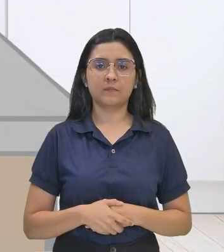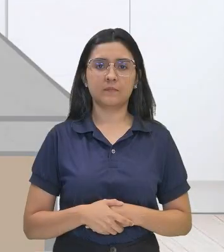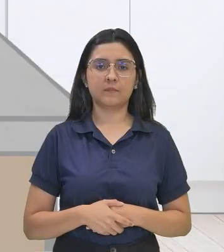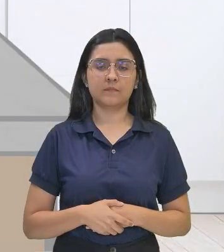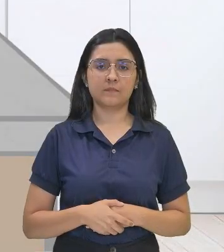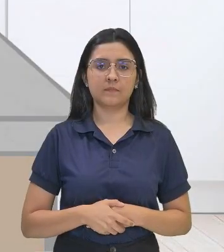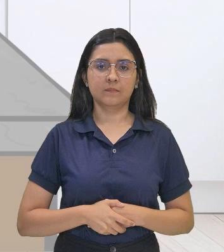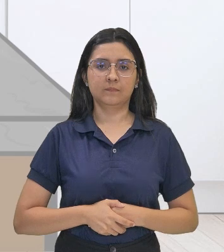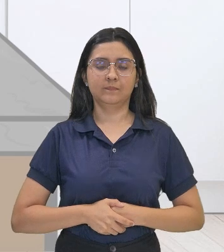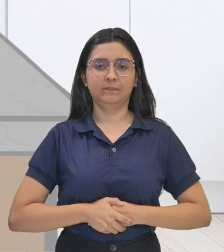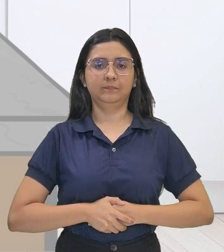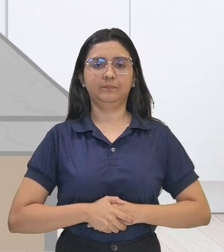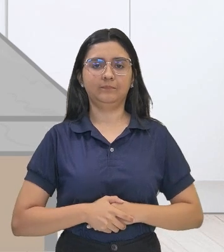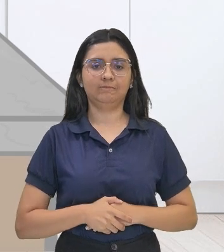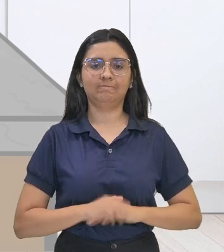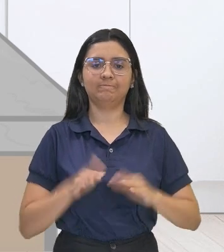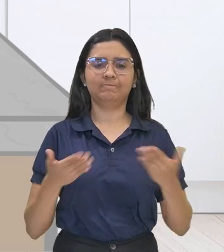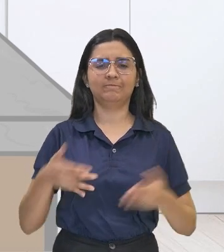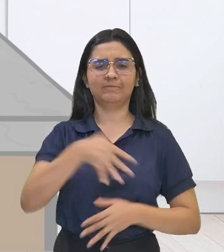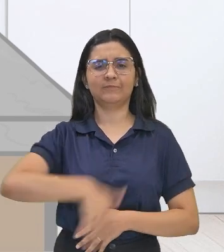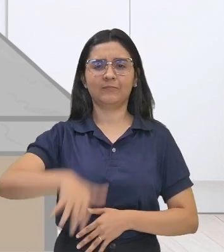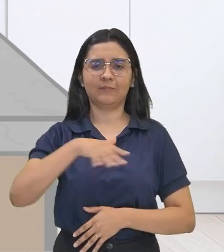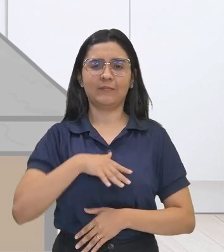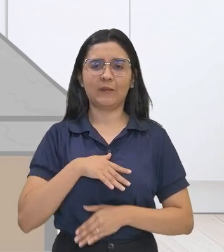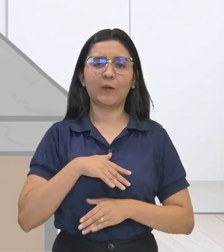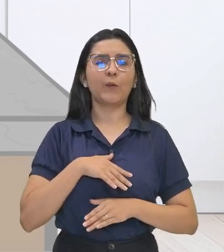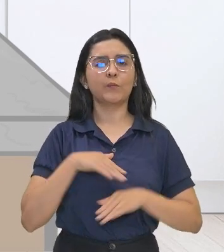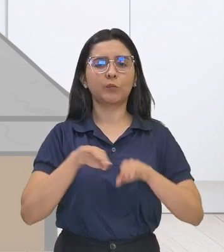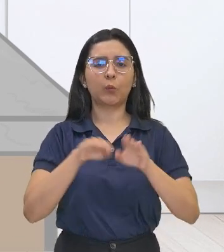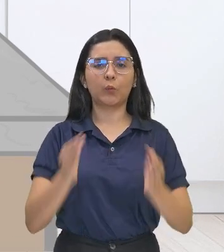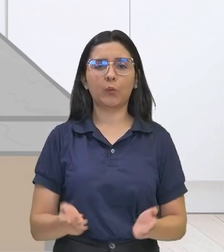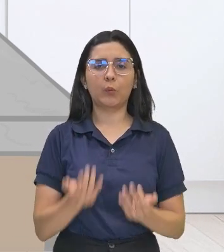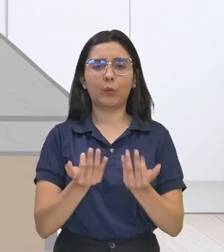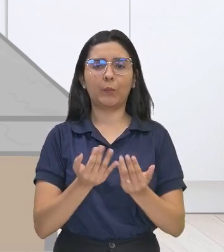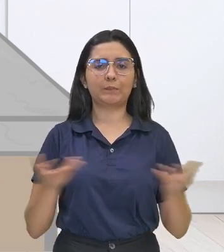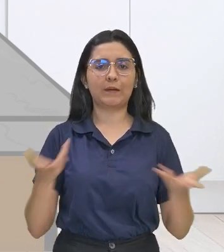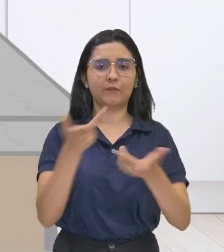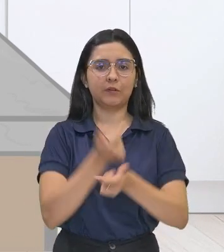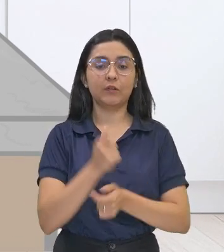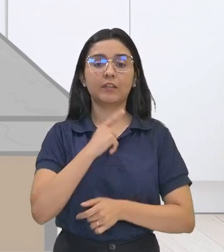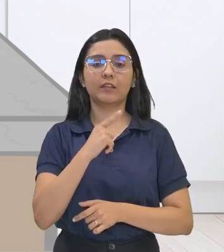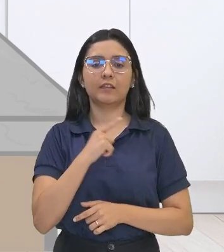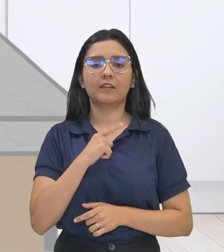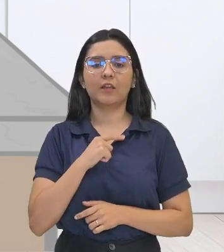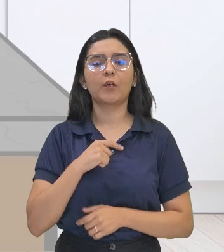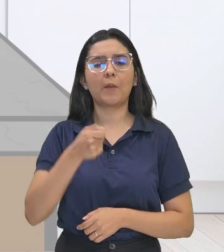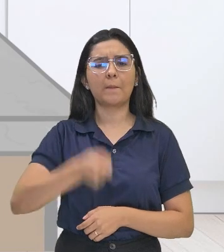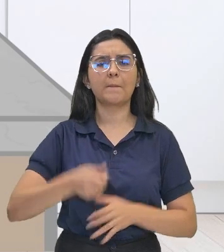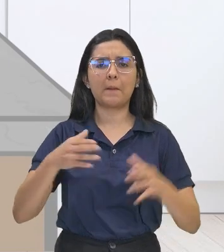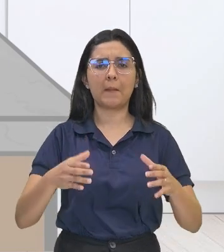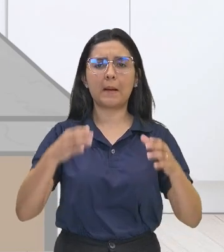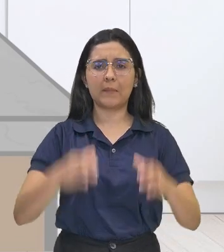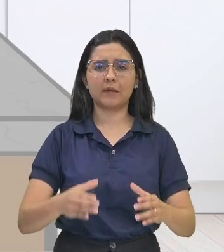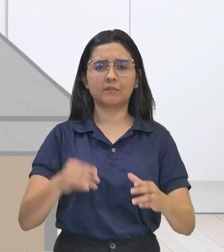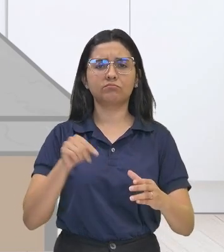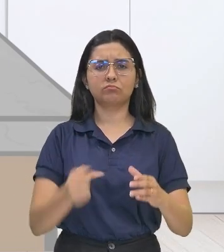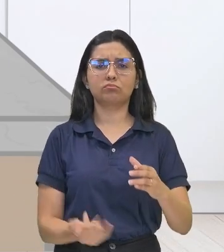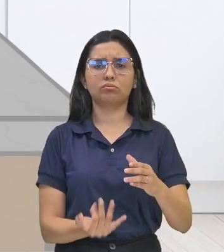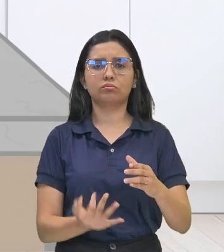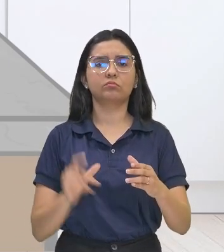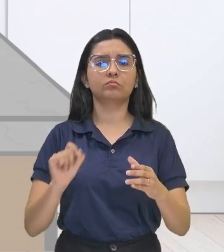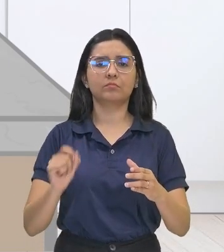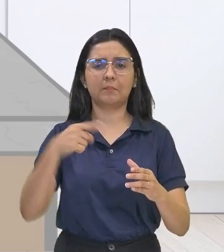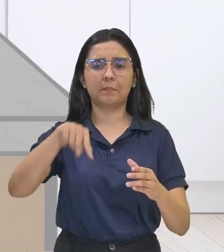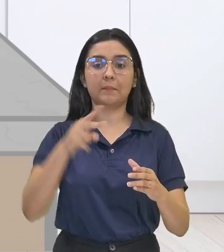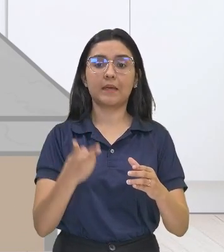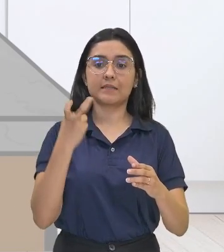Olha aqui que cozinha maravilhosa, né? E aqui nós temos uma panela na minha frente. E note que